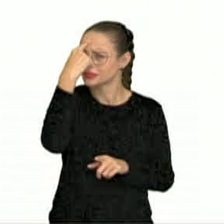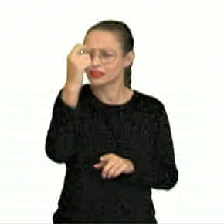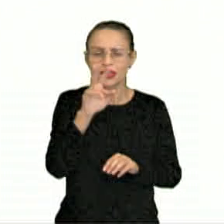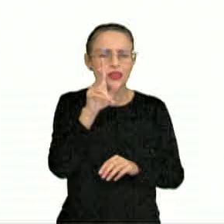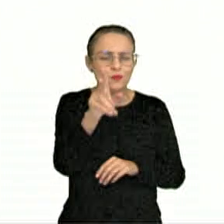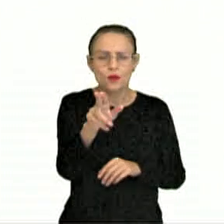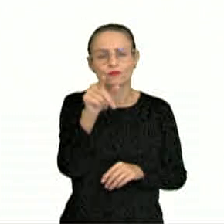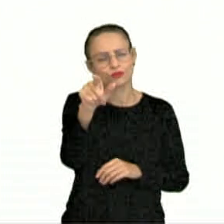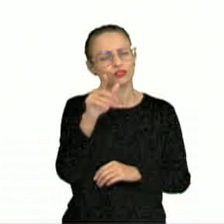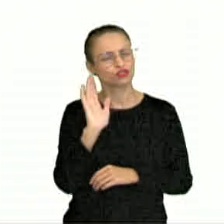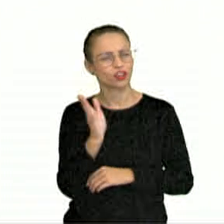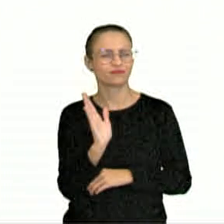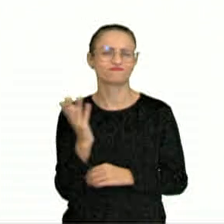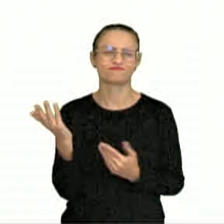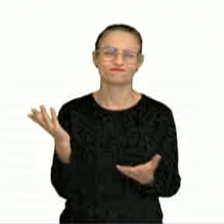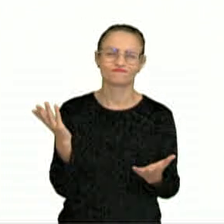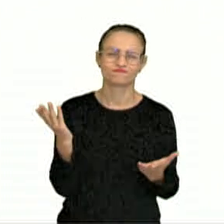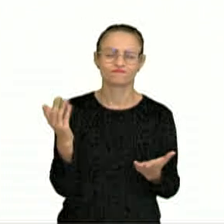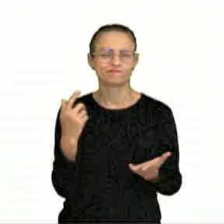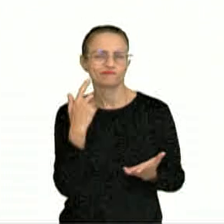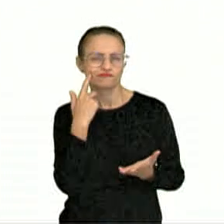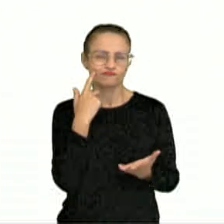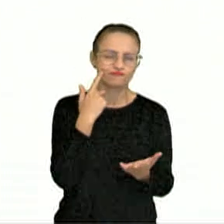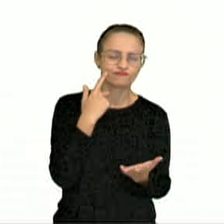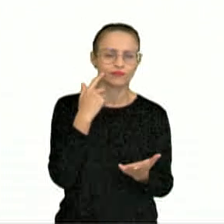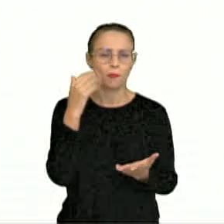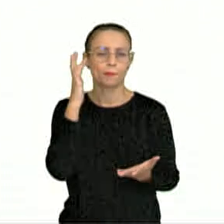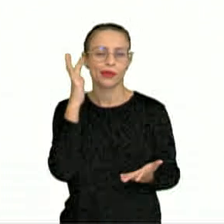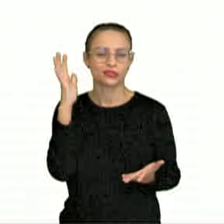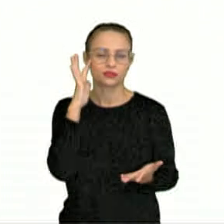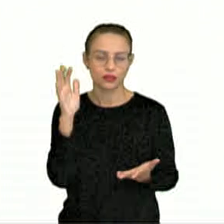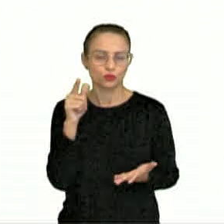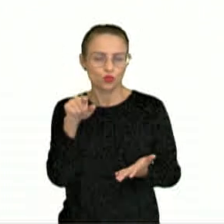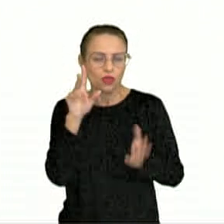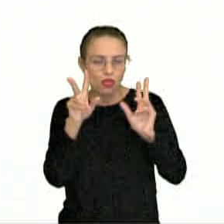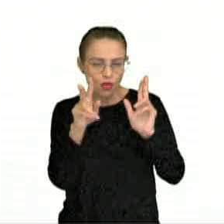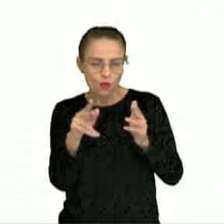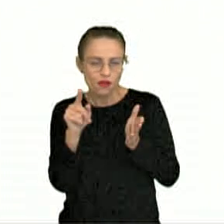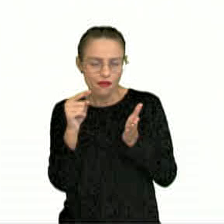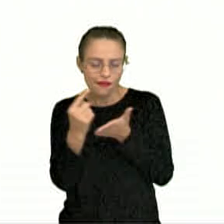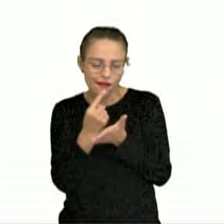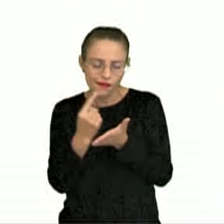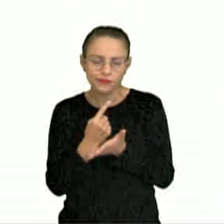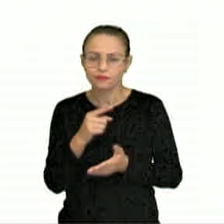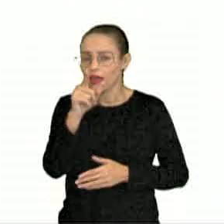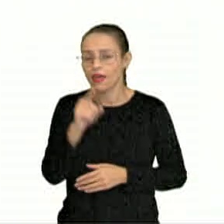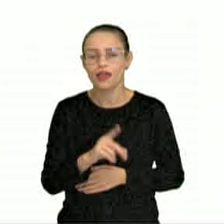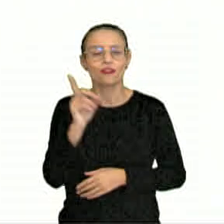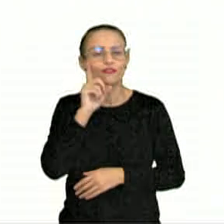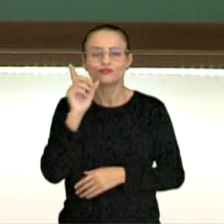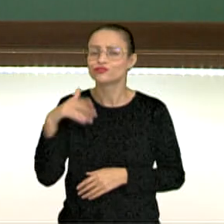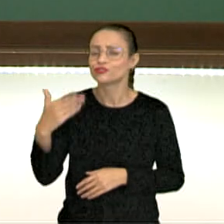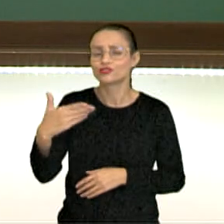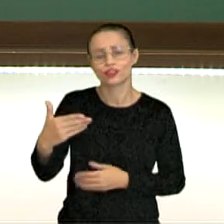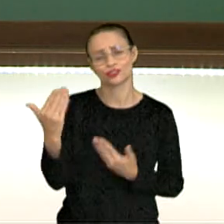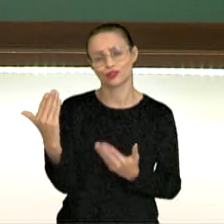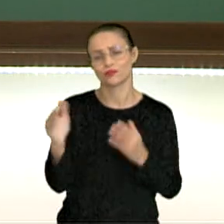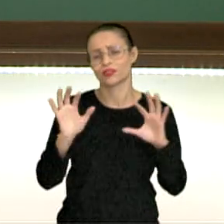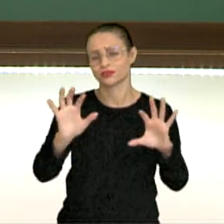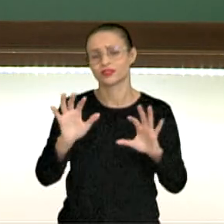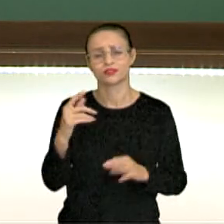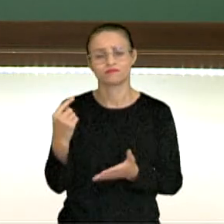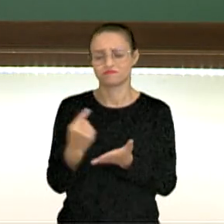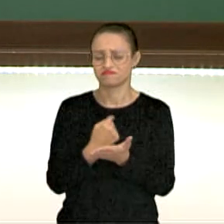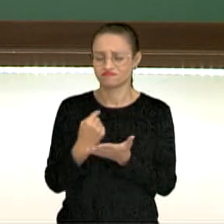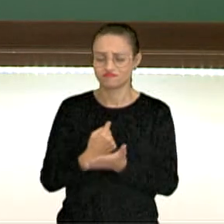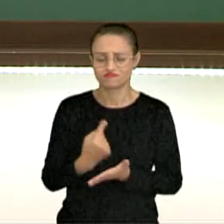ideias. Você já se pegou com esses pensamentos, com essas perguntas. É uma rotina na vida do jovem se perguntar, é uma